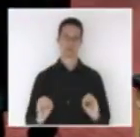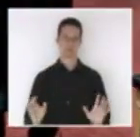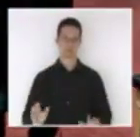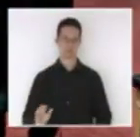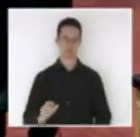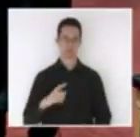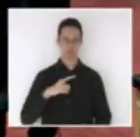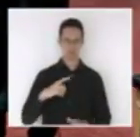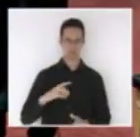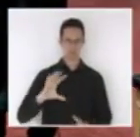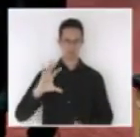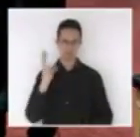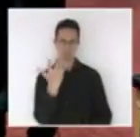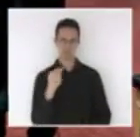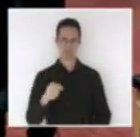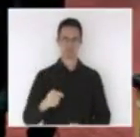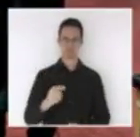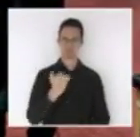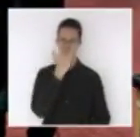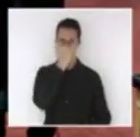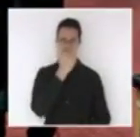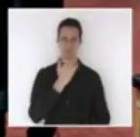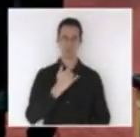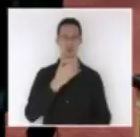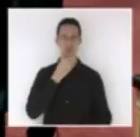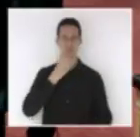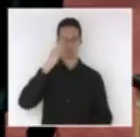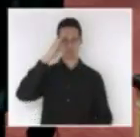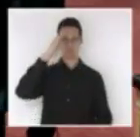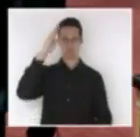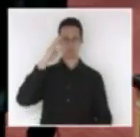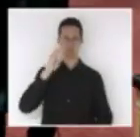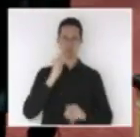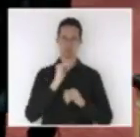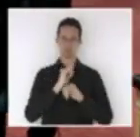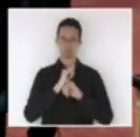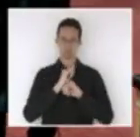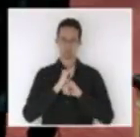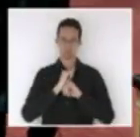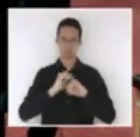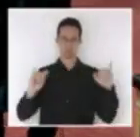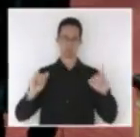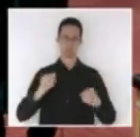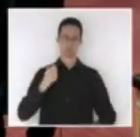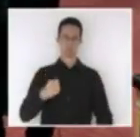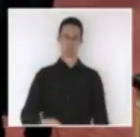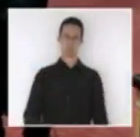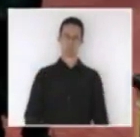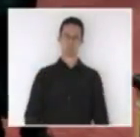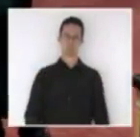incidente atroz, um general ergue a voz e fala com autoridade.